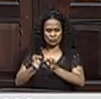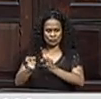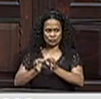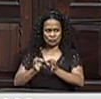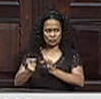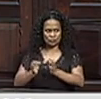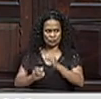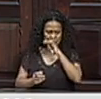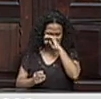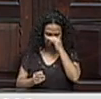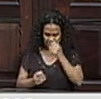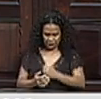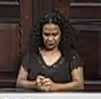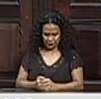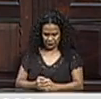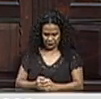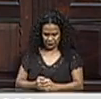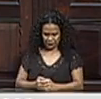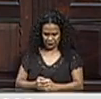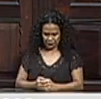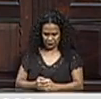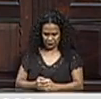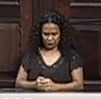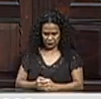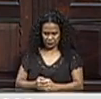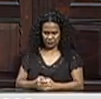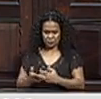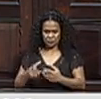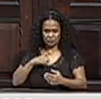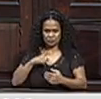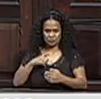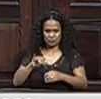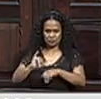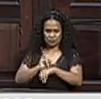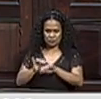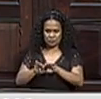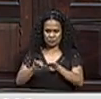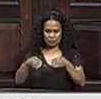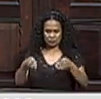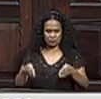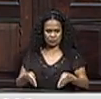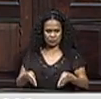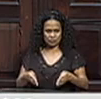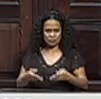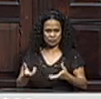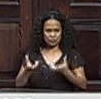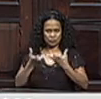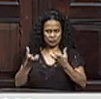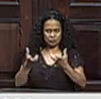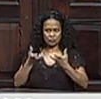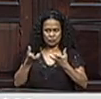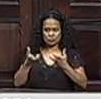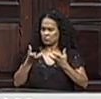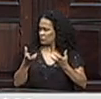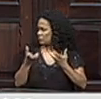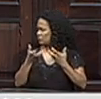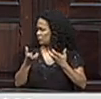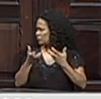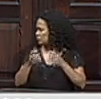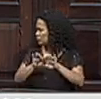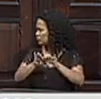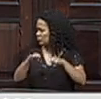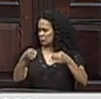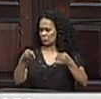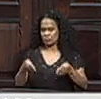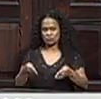essa comissão, aprovado. Há sobre a mesa requerimento de destaque. Requer a mesa diretora